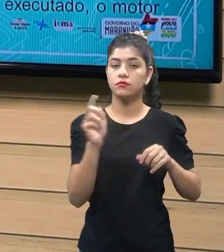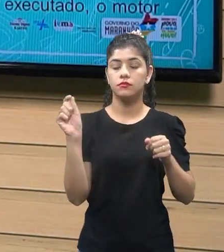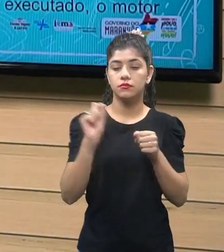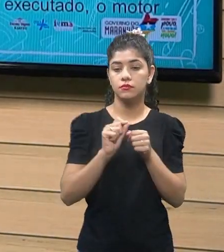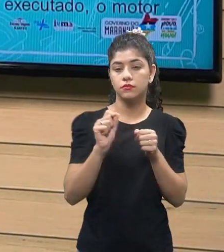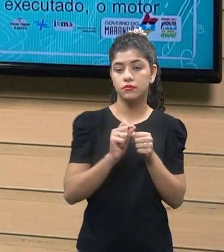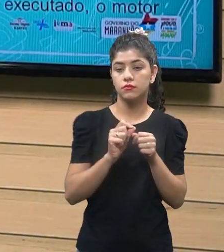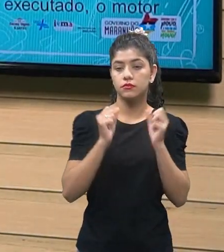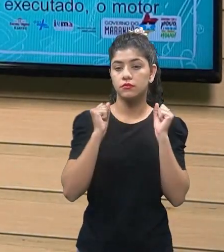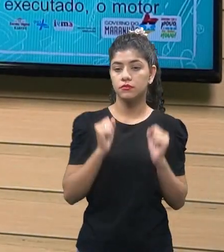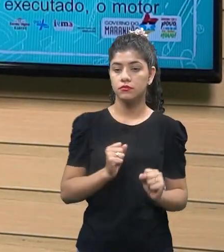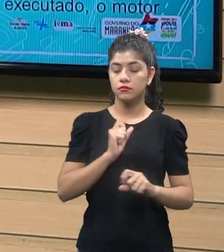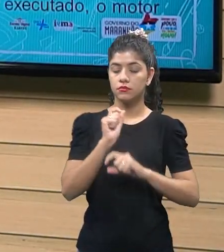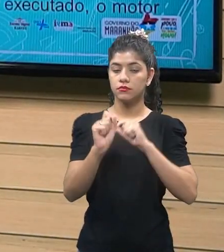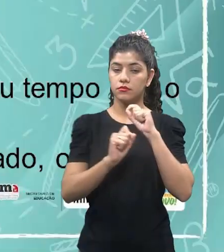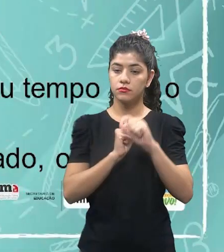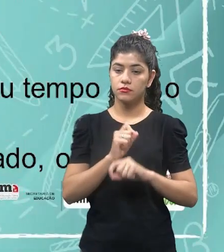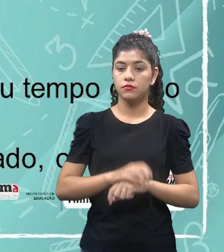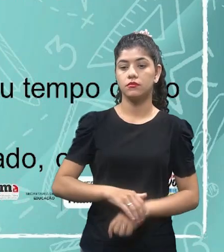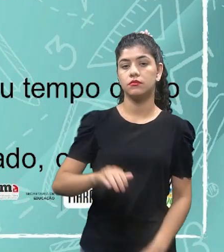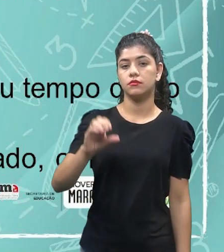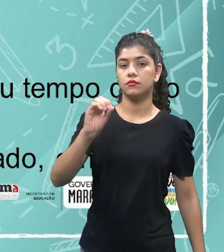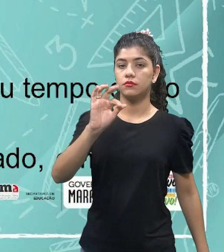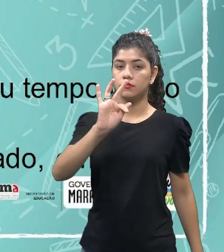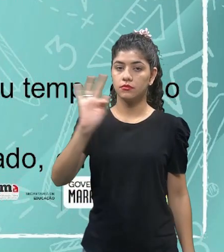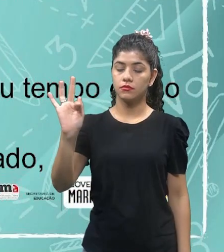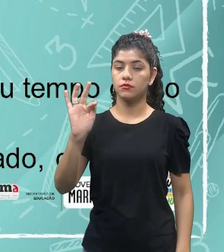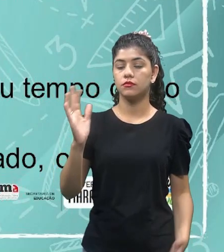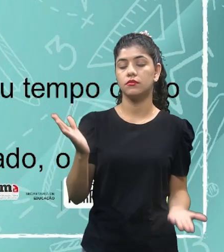tarefa. Então pode ser off, on